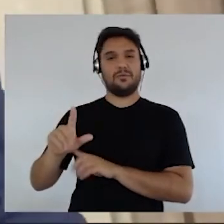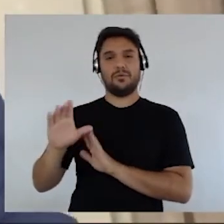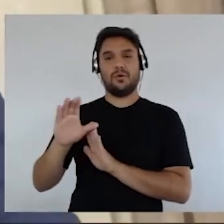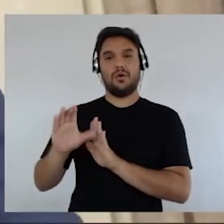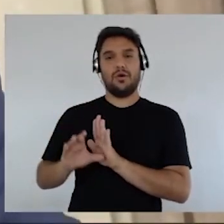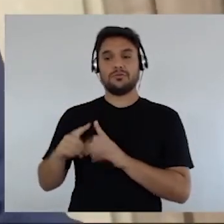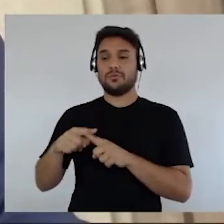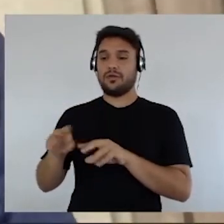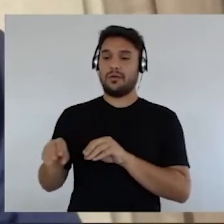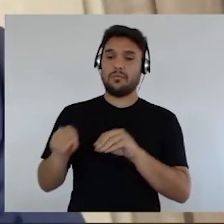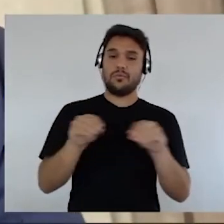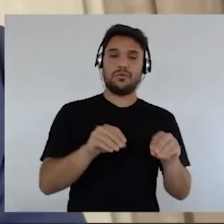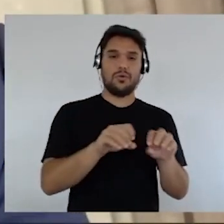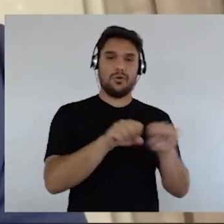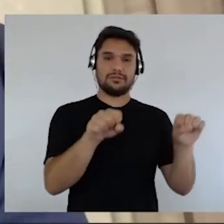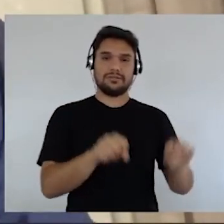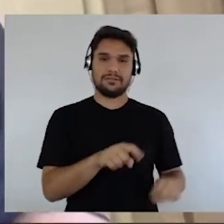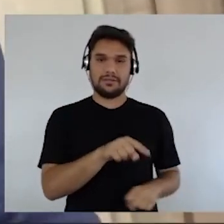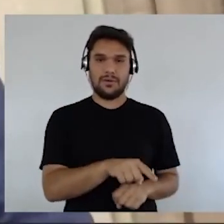mudou o regime